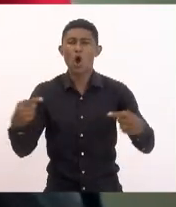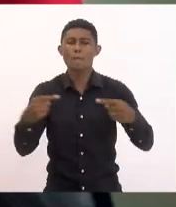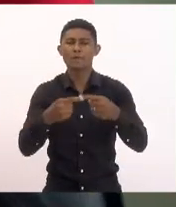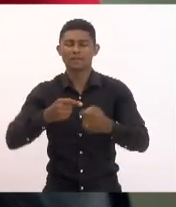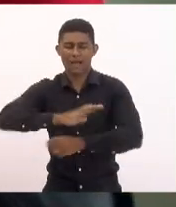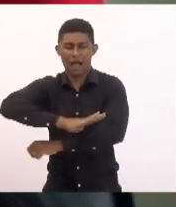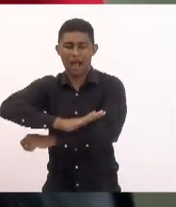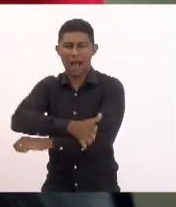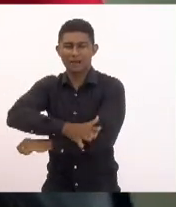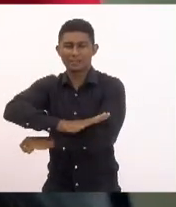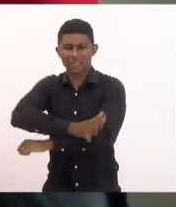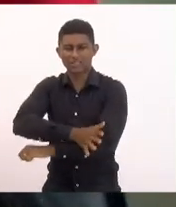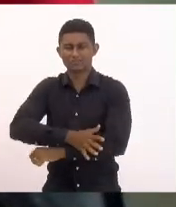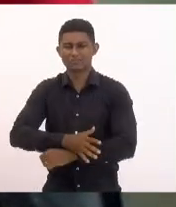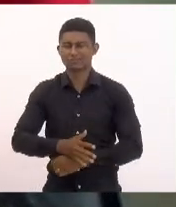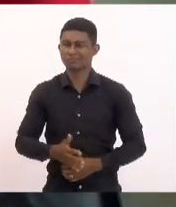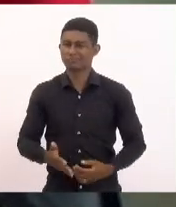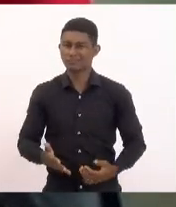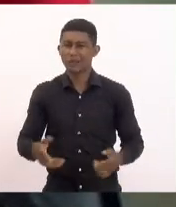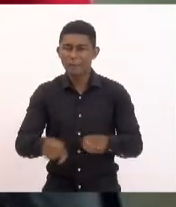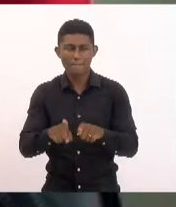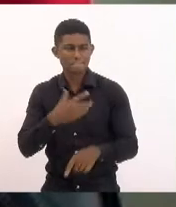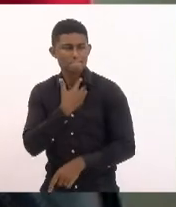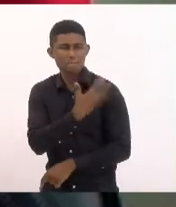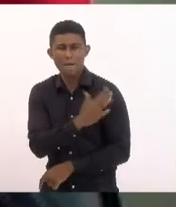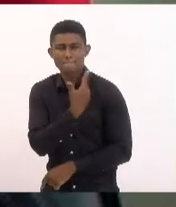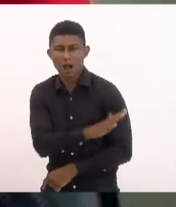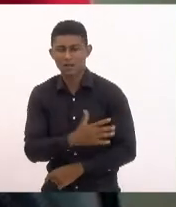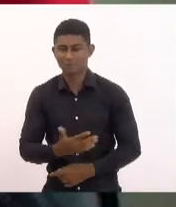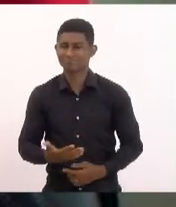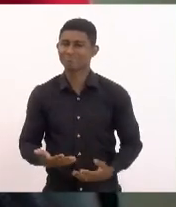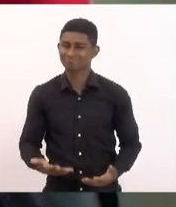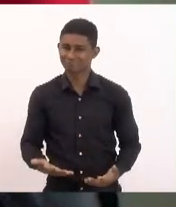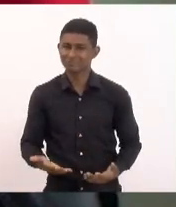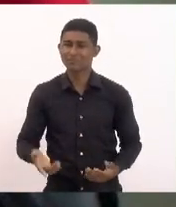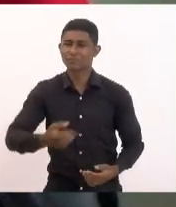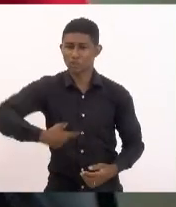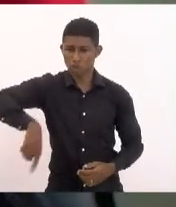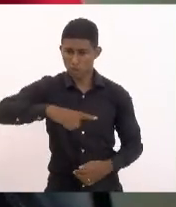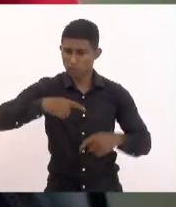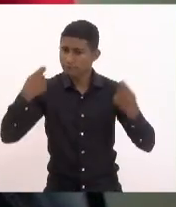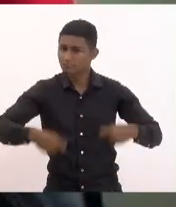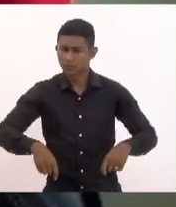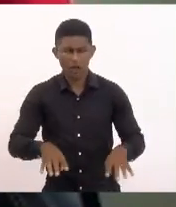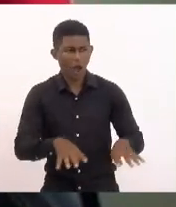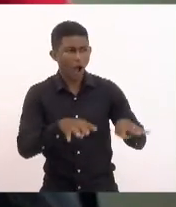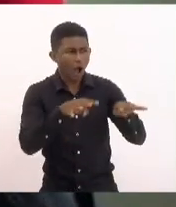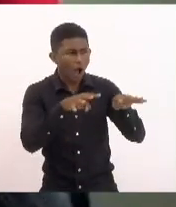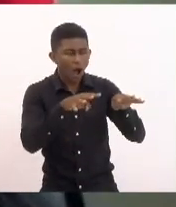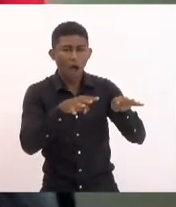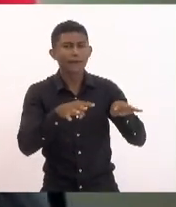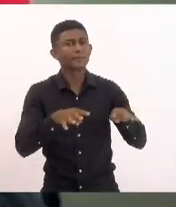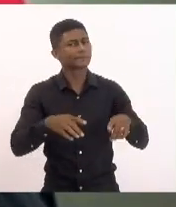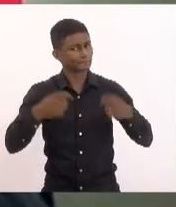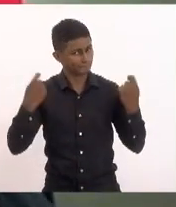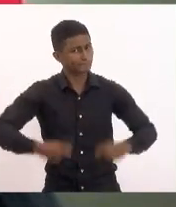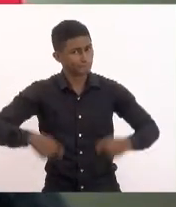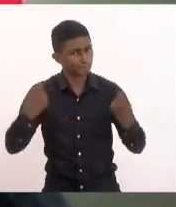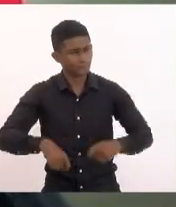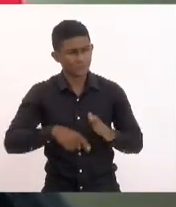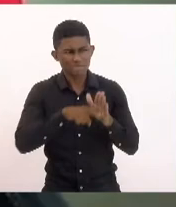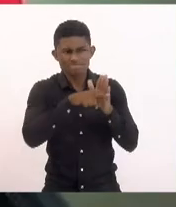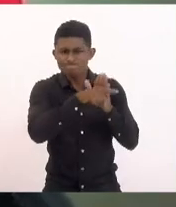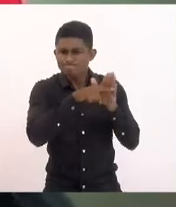xenofobia, é óbvio, né, que a gente tem que olhar para esse caso, exigir apuração